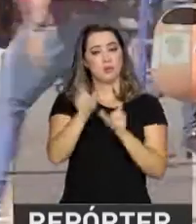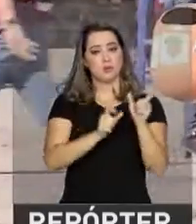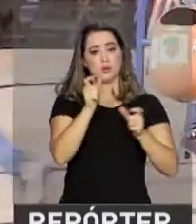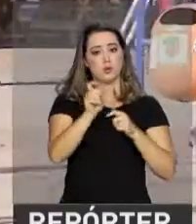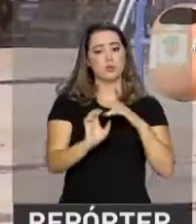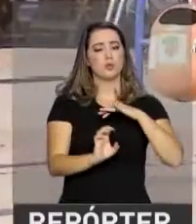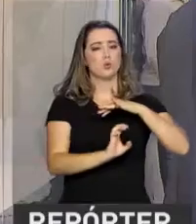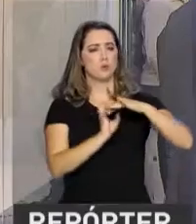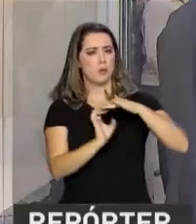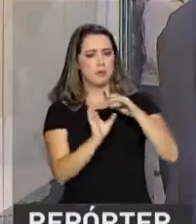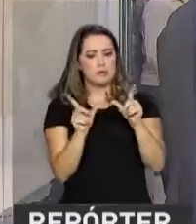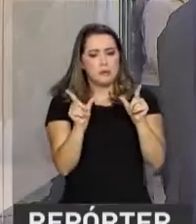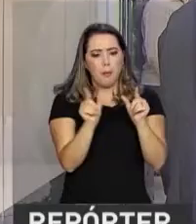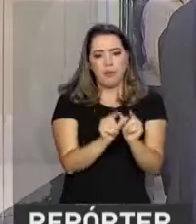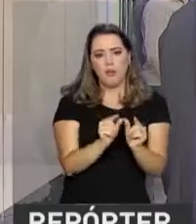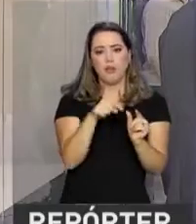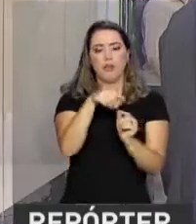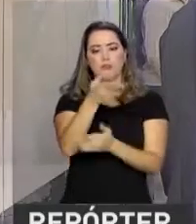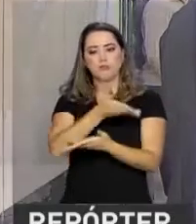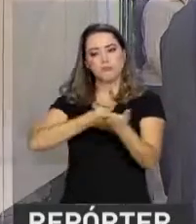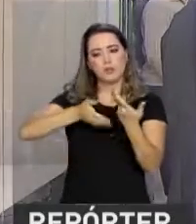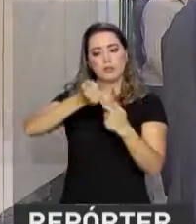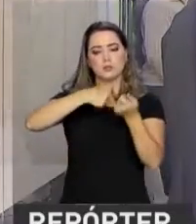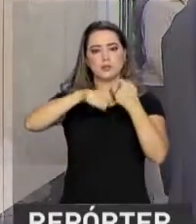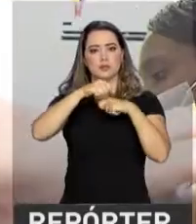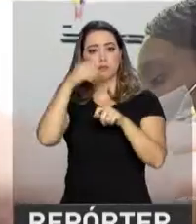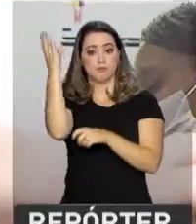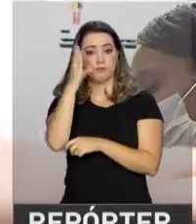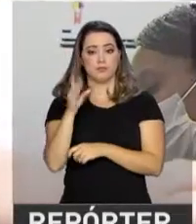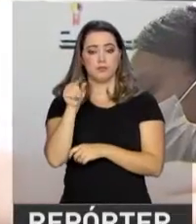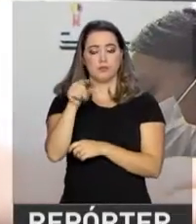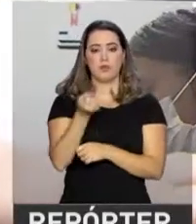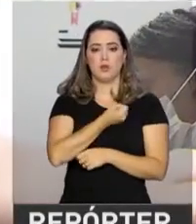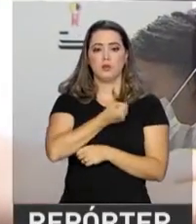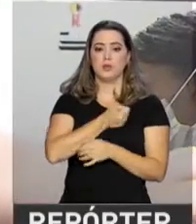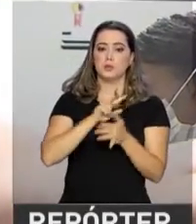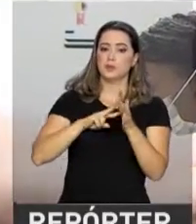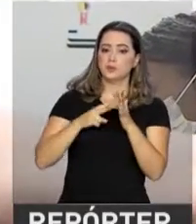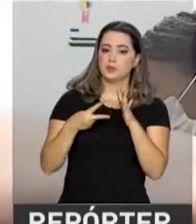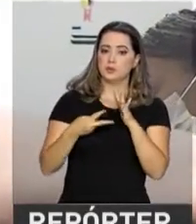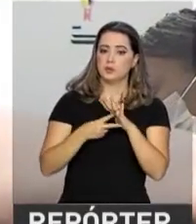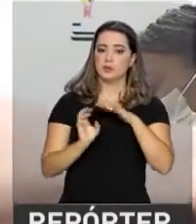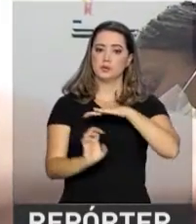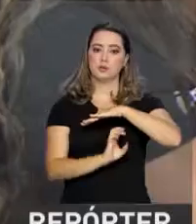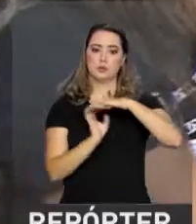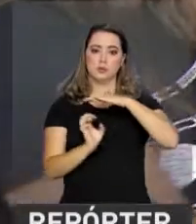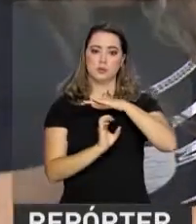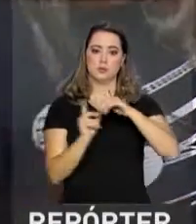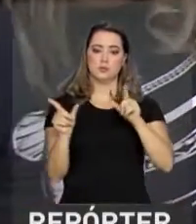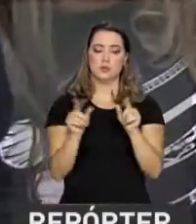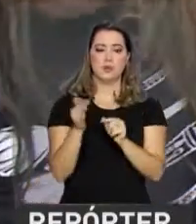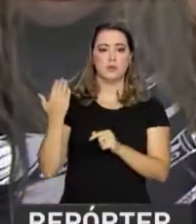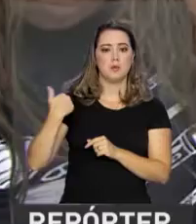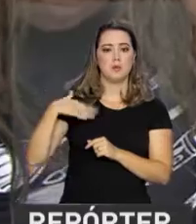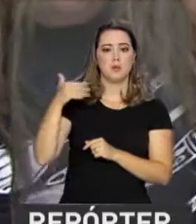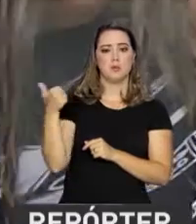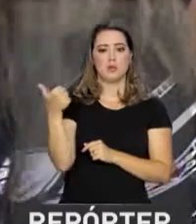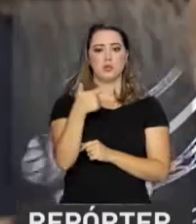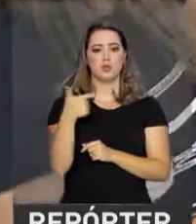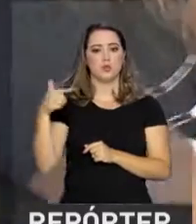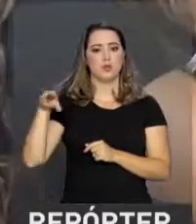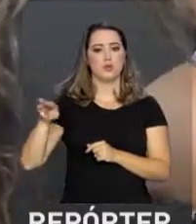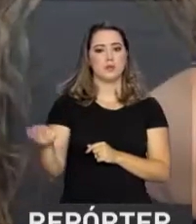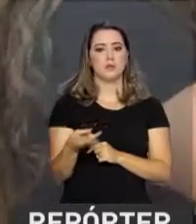pequenos negócios movimentando a economia brasileira é inúmeros às micro e pequenas empresas são mais de 12 milhões